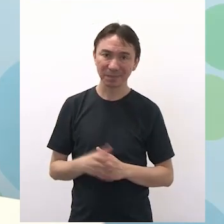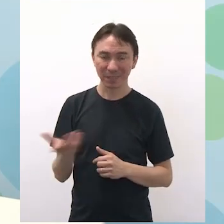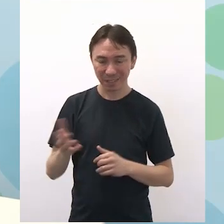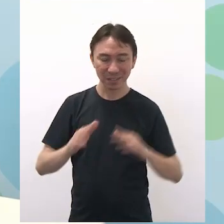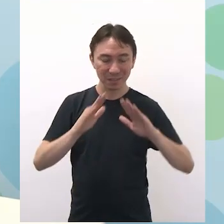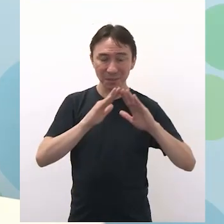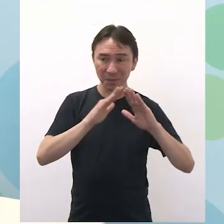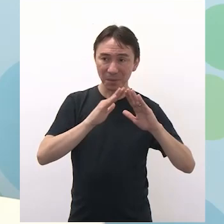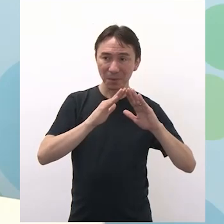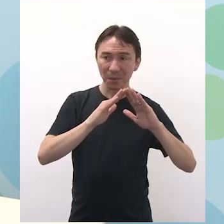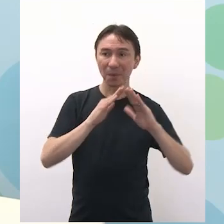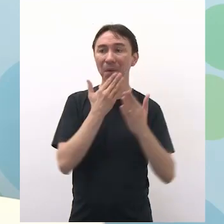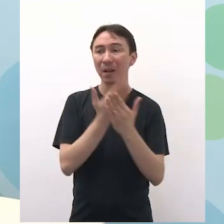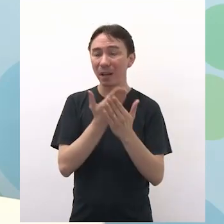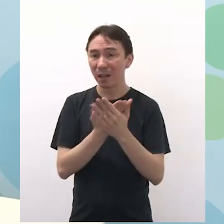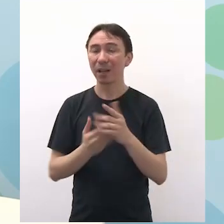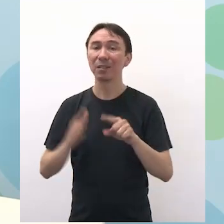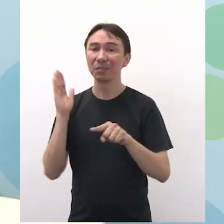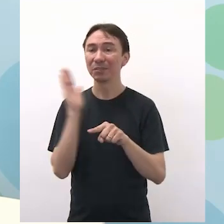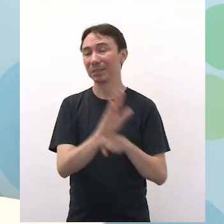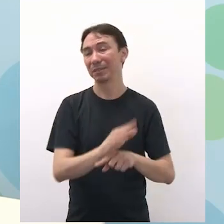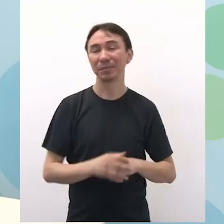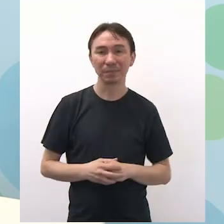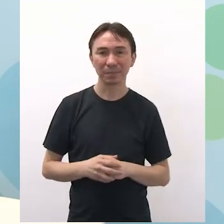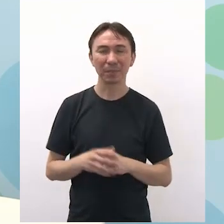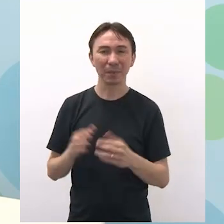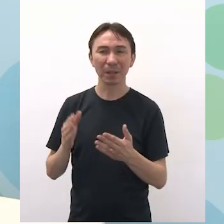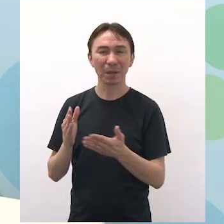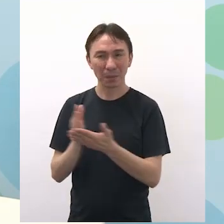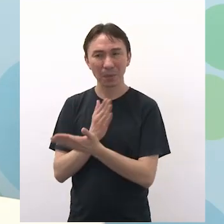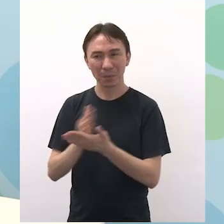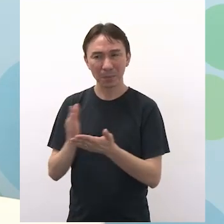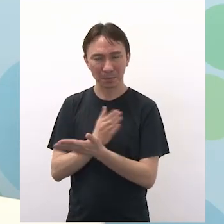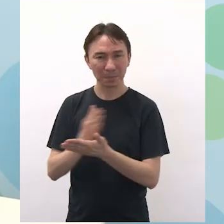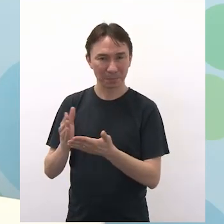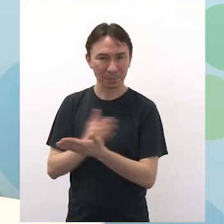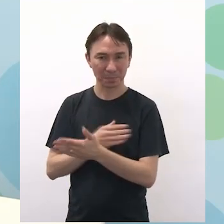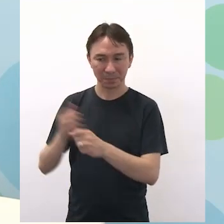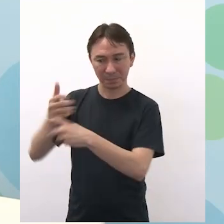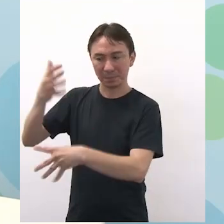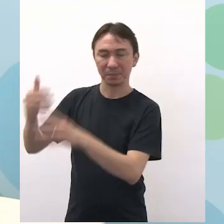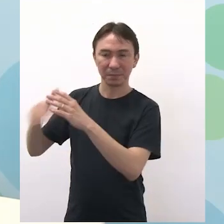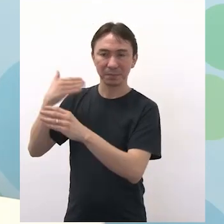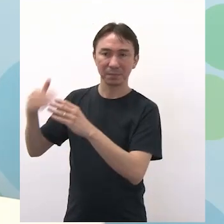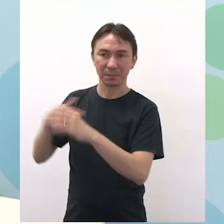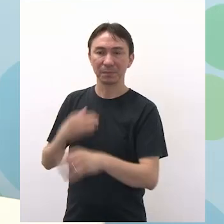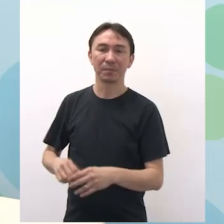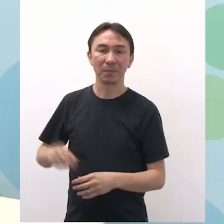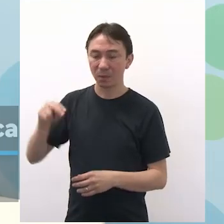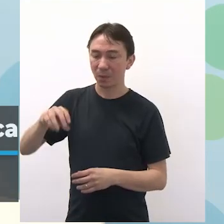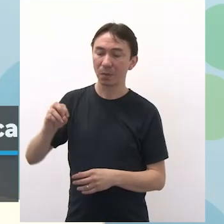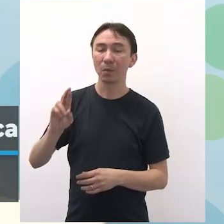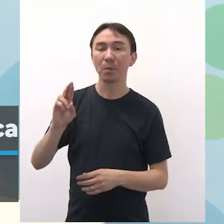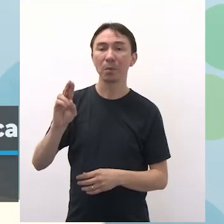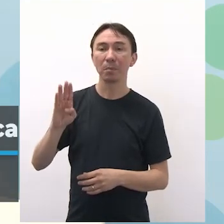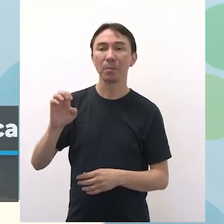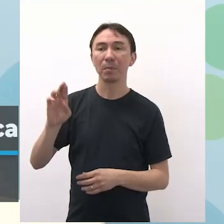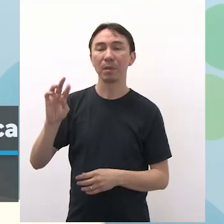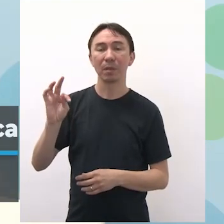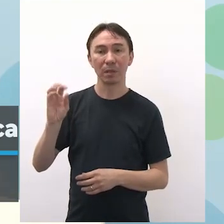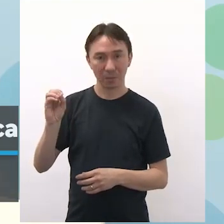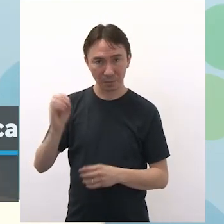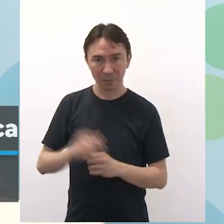comentar algumas comentários aqui do chat, né? Por exemplo, o professor Norberto, ele colocou assim, escuta ativa